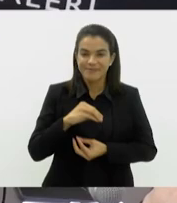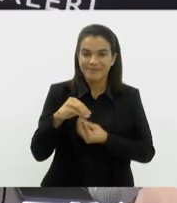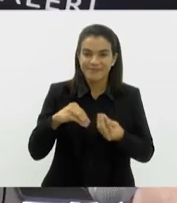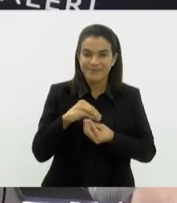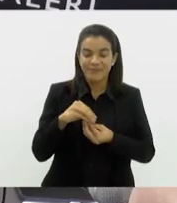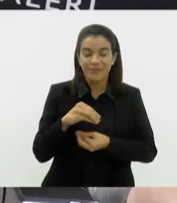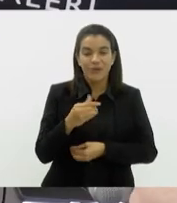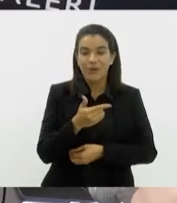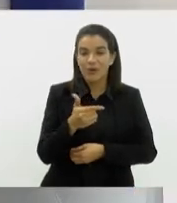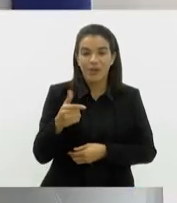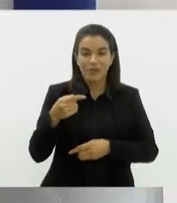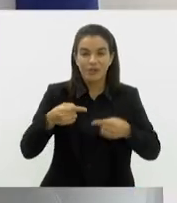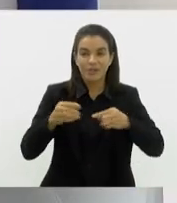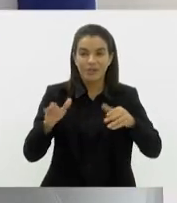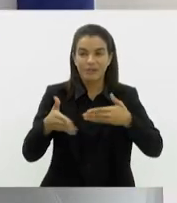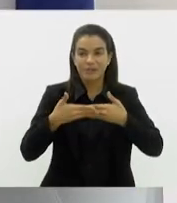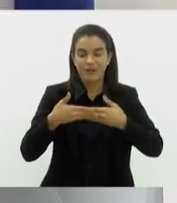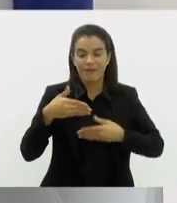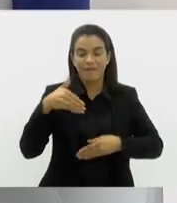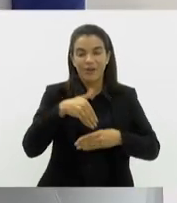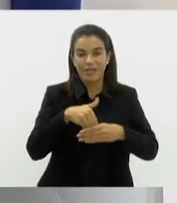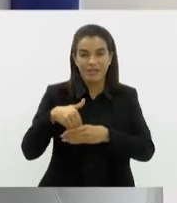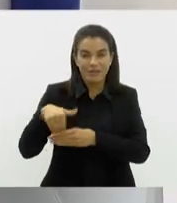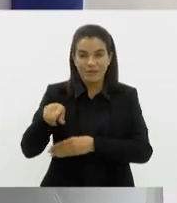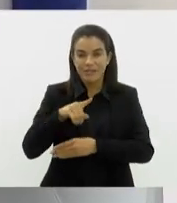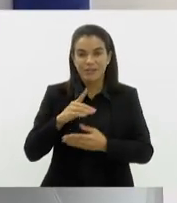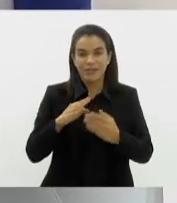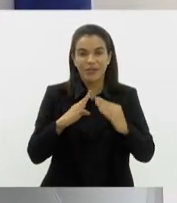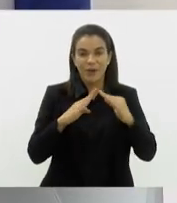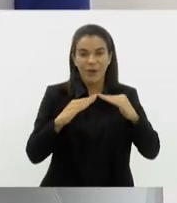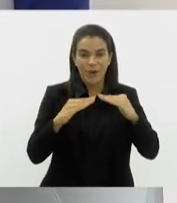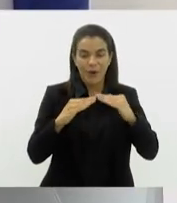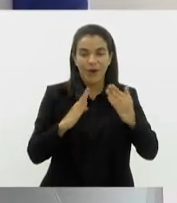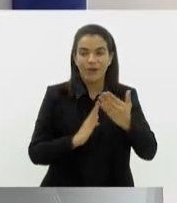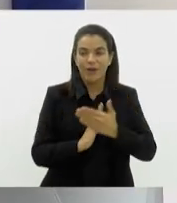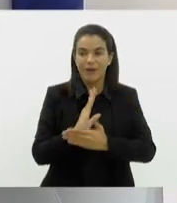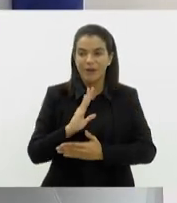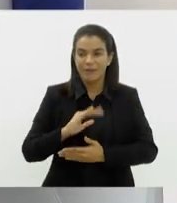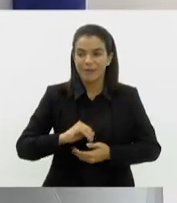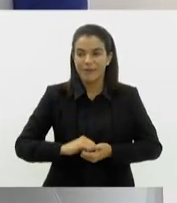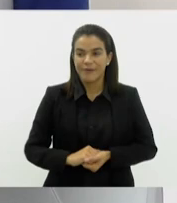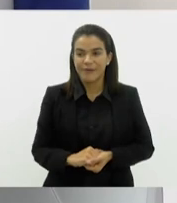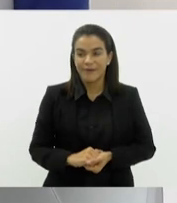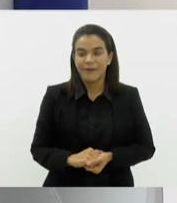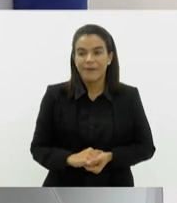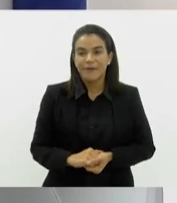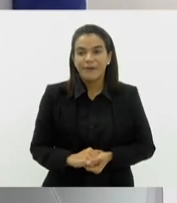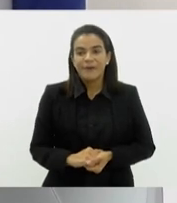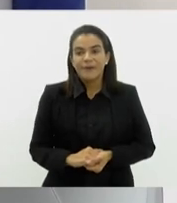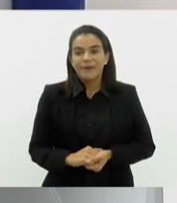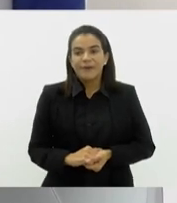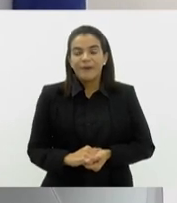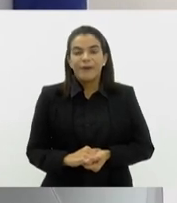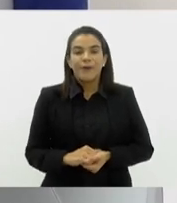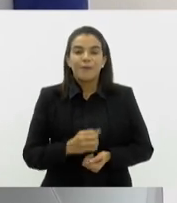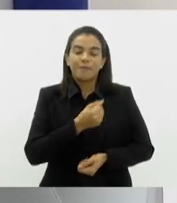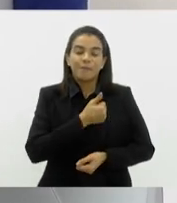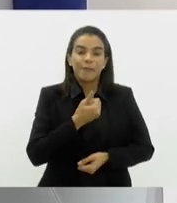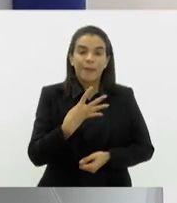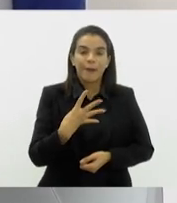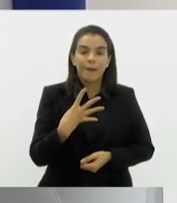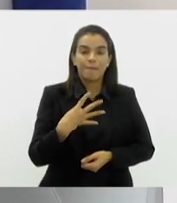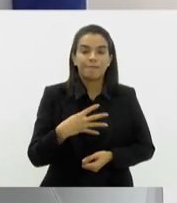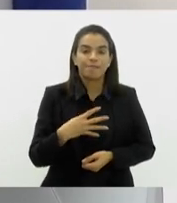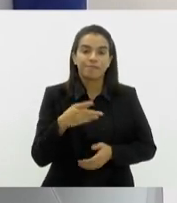Não havendo quem queira discutir, encerrada a discussão. Em votação, senhores que aprovam, permaneçam como estão. Aprovado. Item 14 da